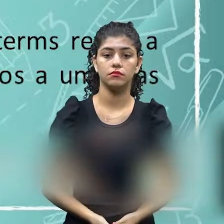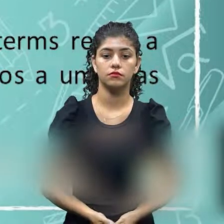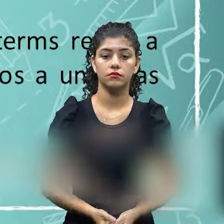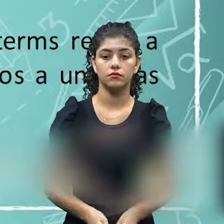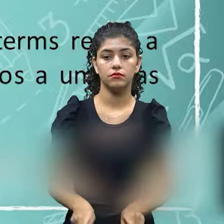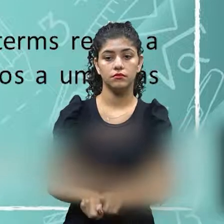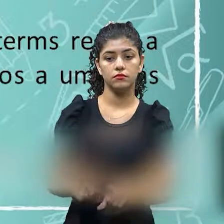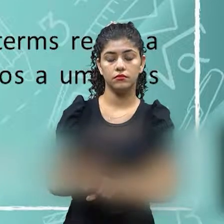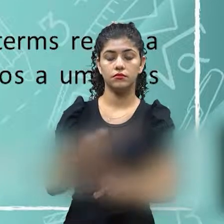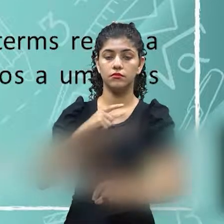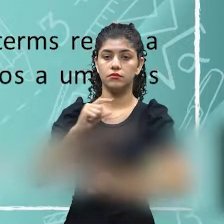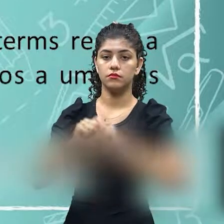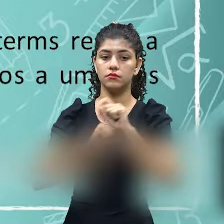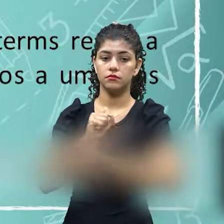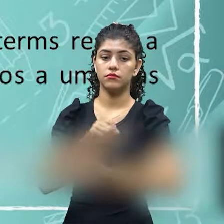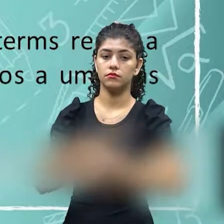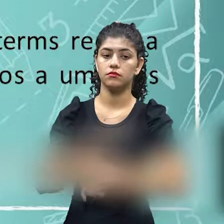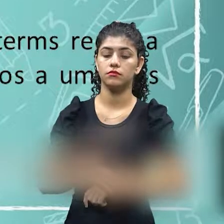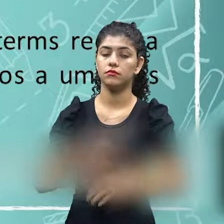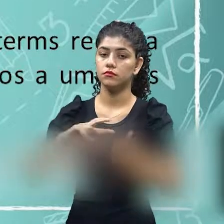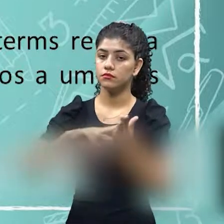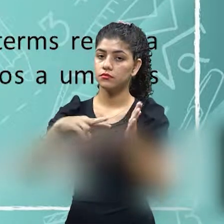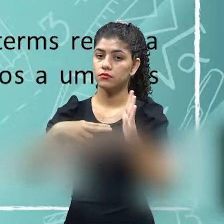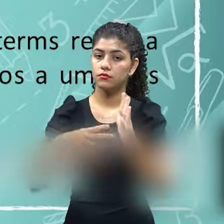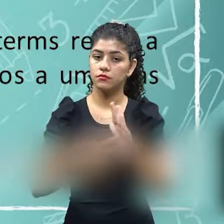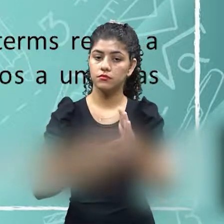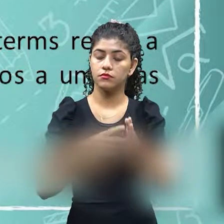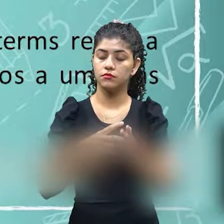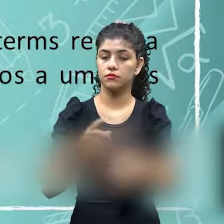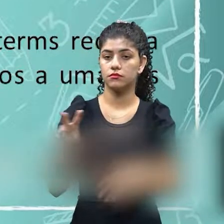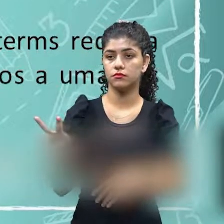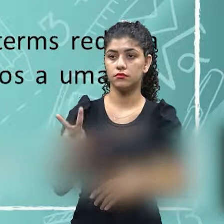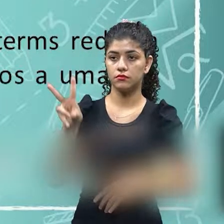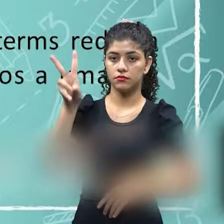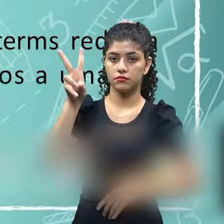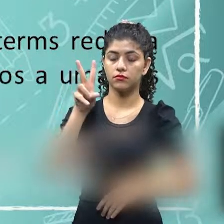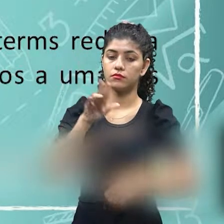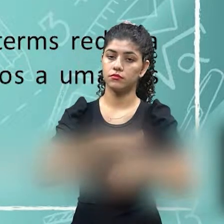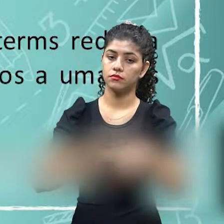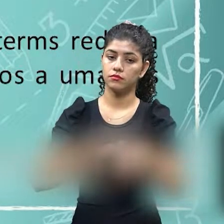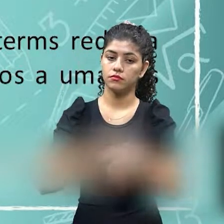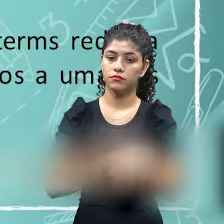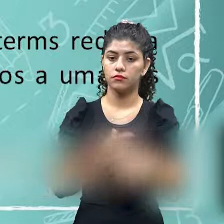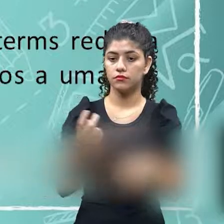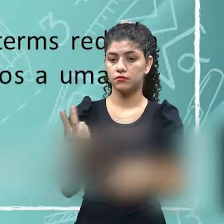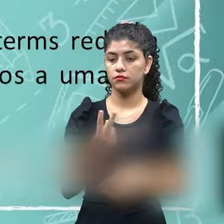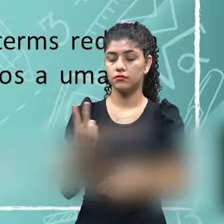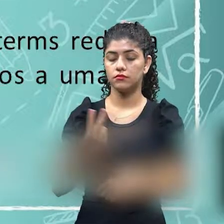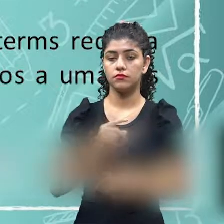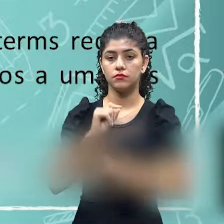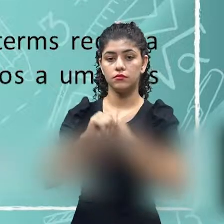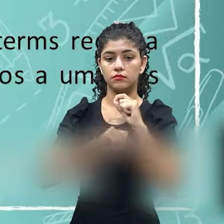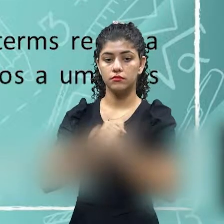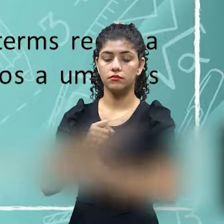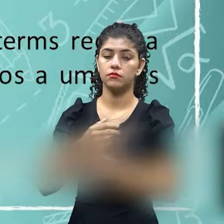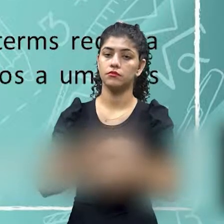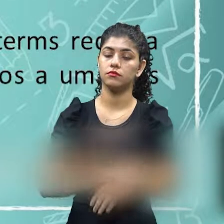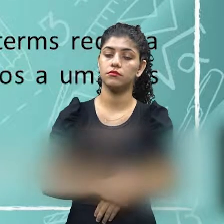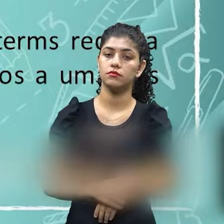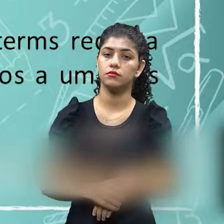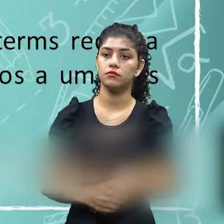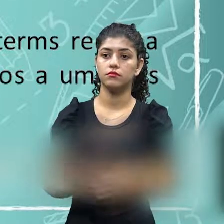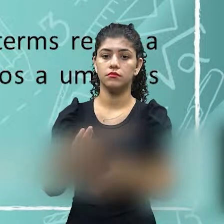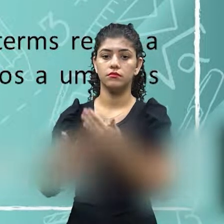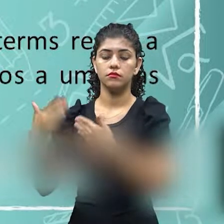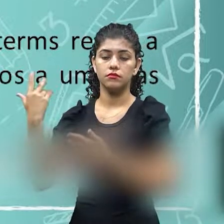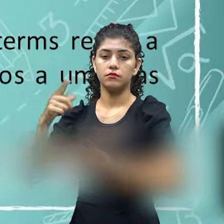estabelecendo com precisão o significado do preço negociado entre ambas as partes. Uma operação de comércio exterior, com base